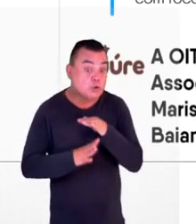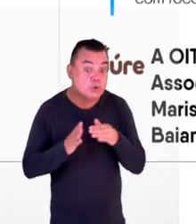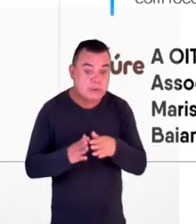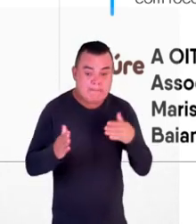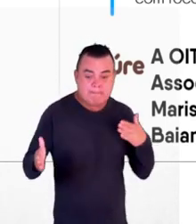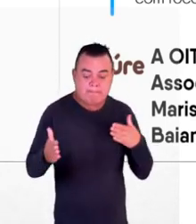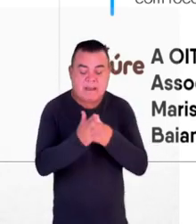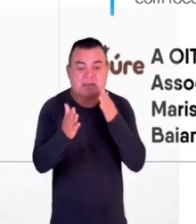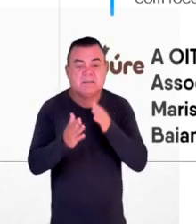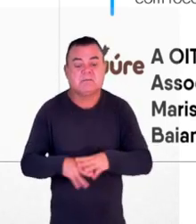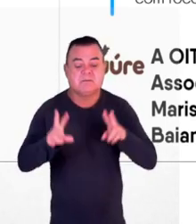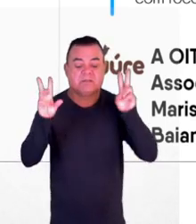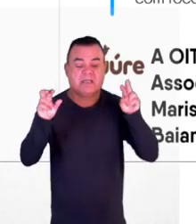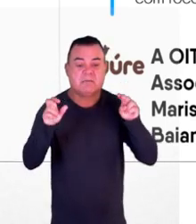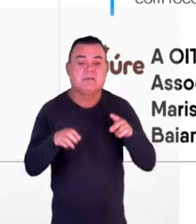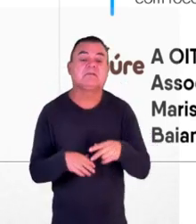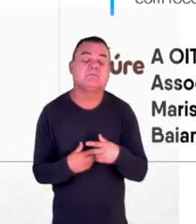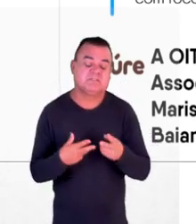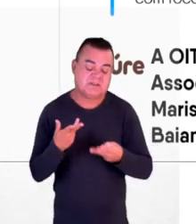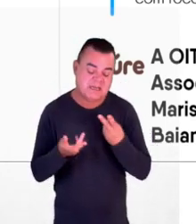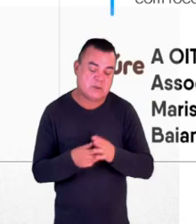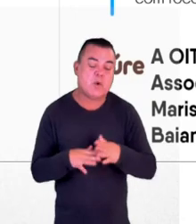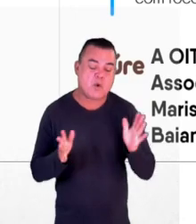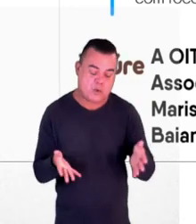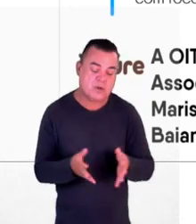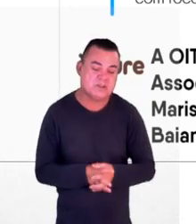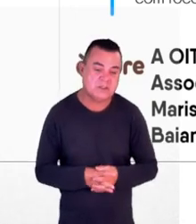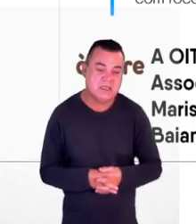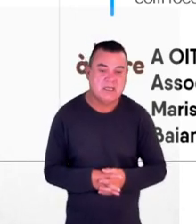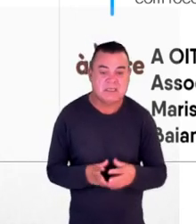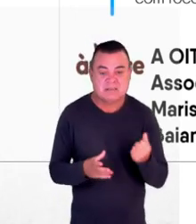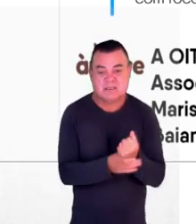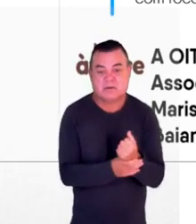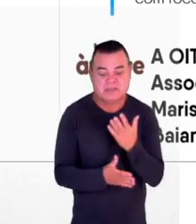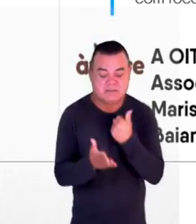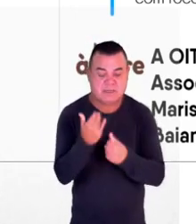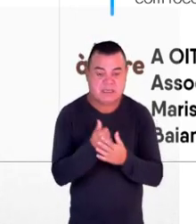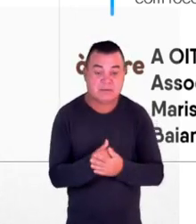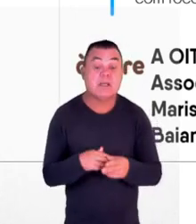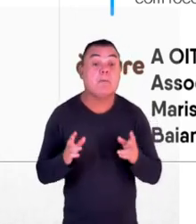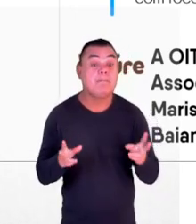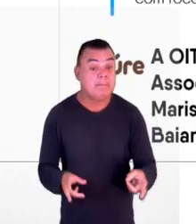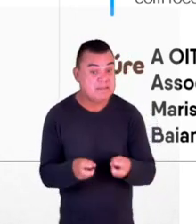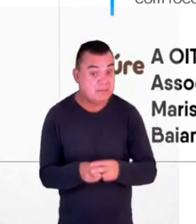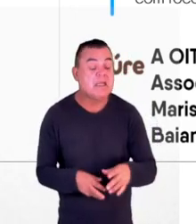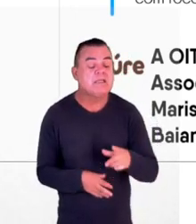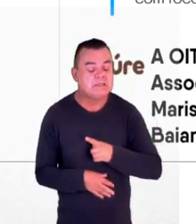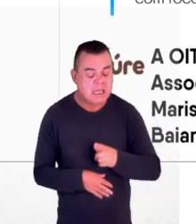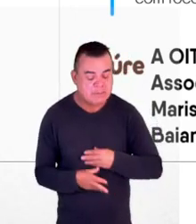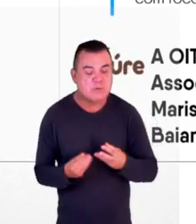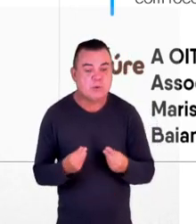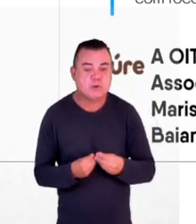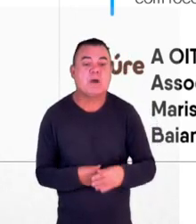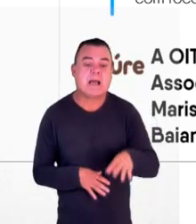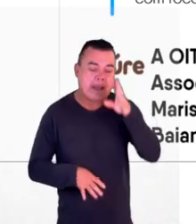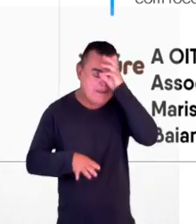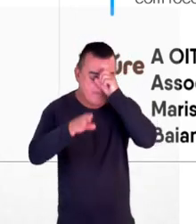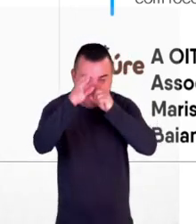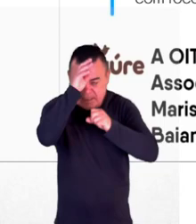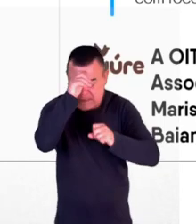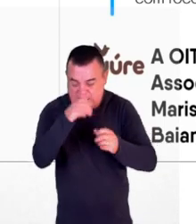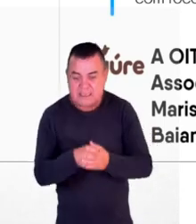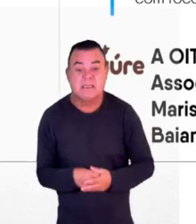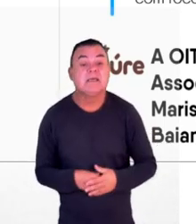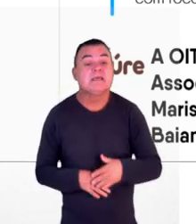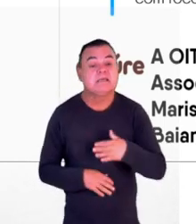tratando hoje que é segurança alimentar nós vamos ver que temos muito a aprender e temos também que decolonizar a nossa forma de agir